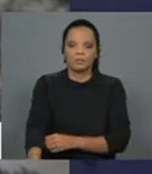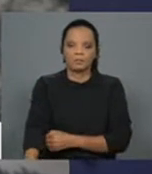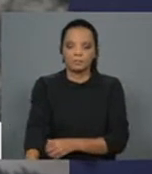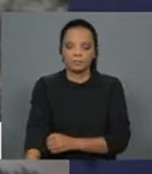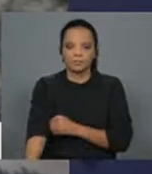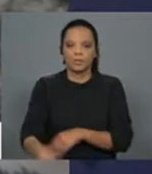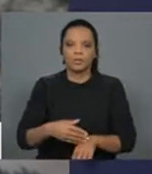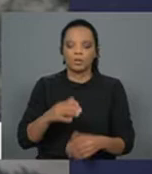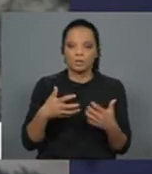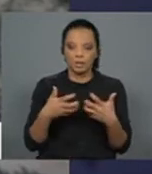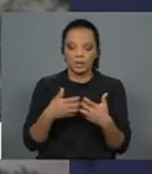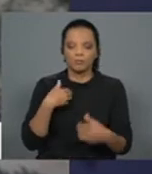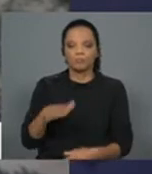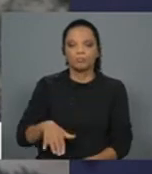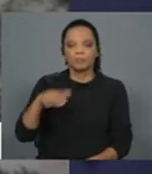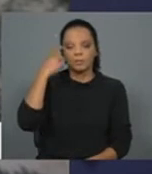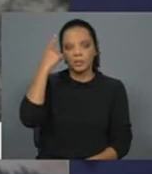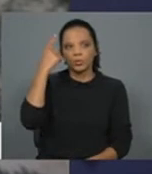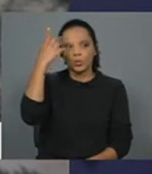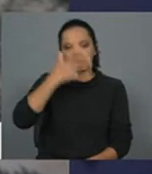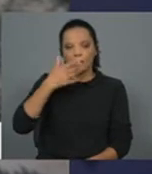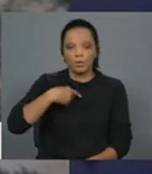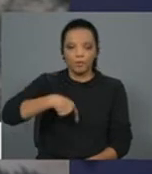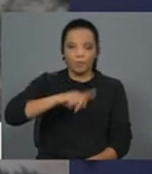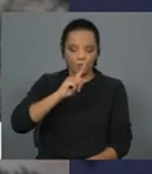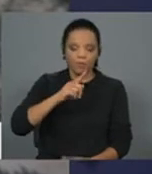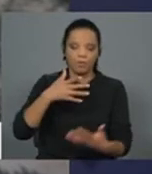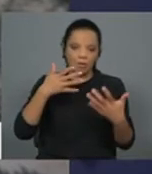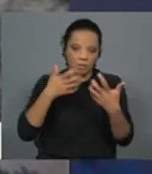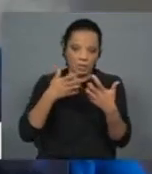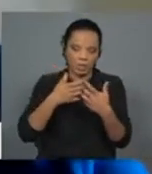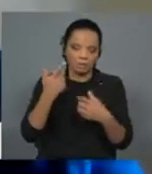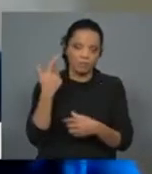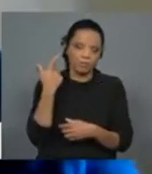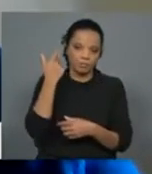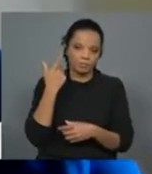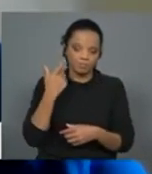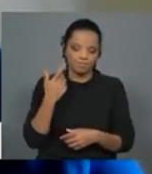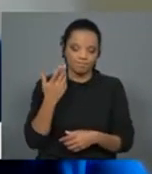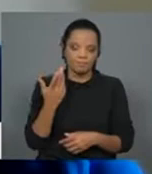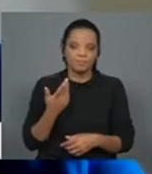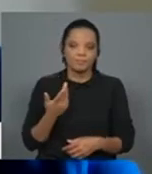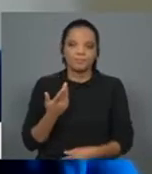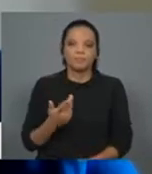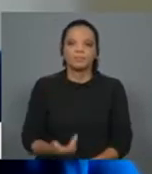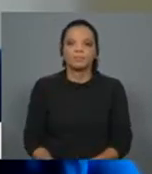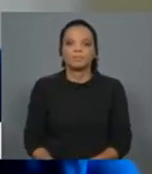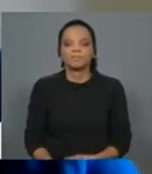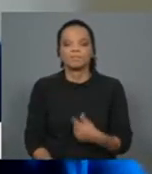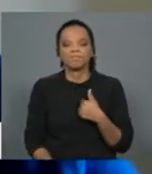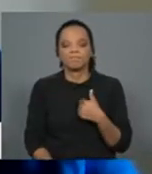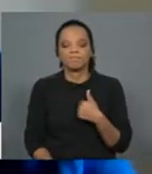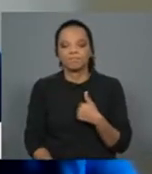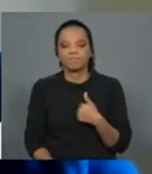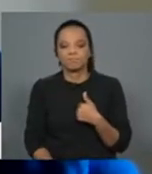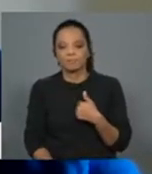tive toda a minha infância a pensar que um dia ia para a guerra eventualmente apanhar um tiro. E, portanto, tenho alguma tendência